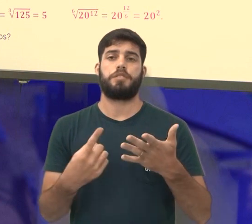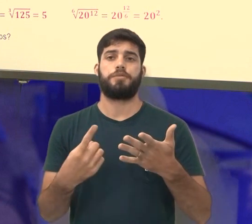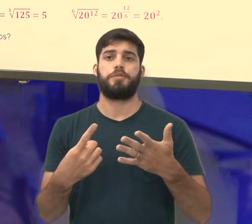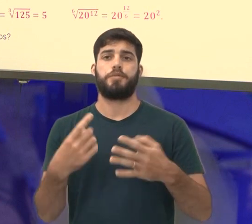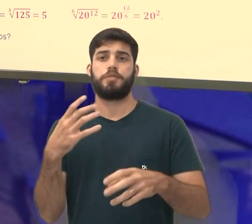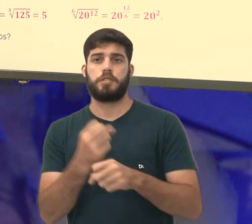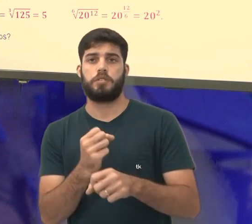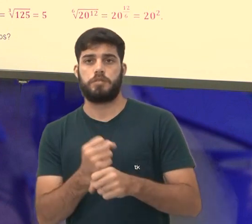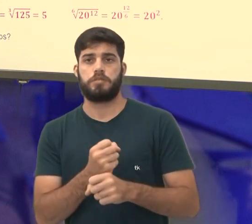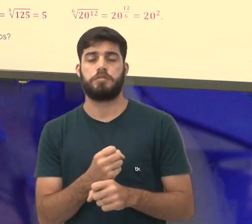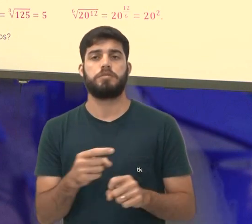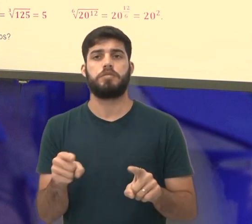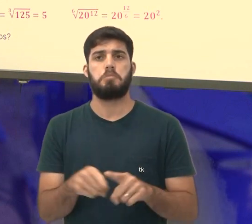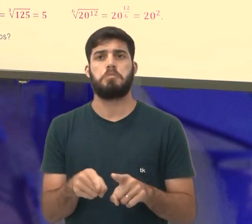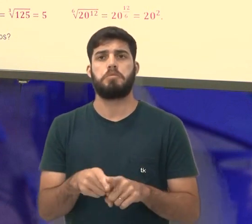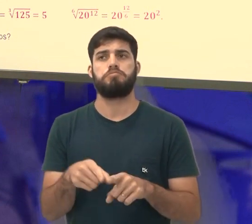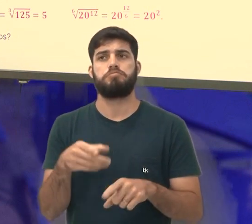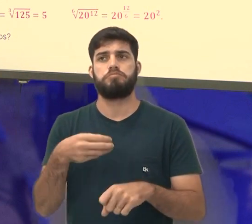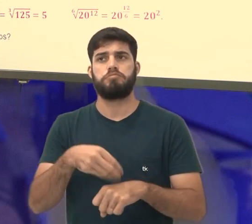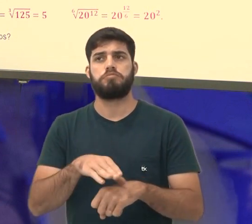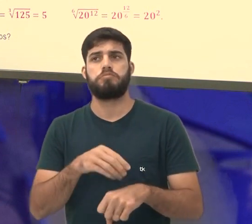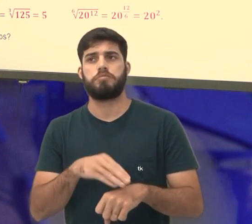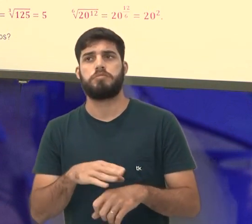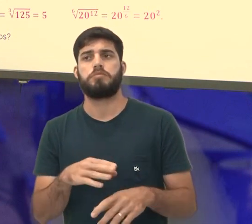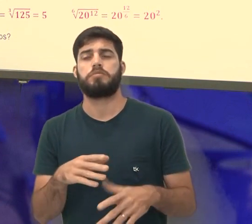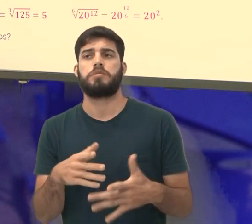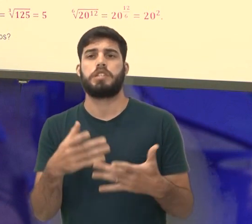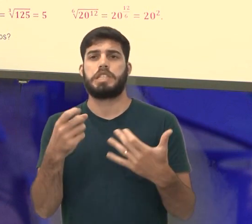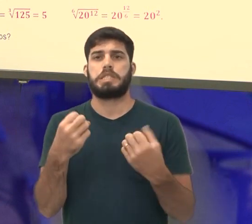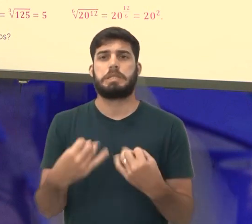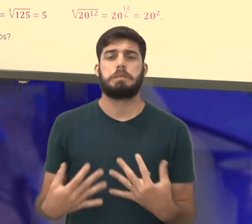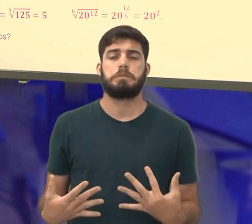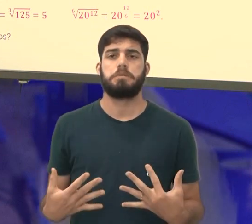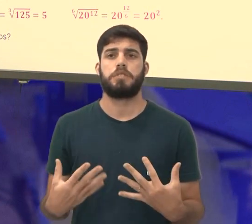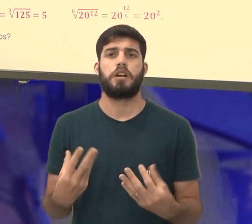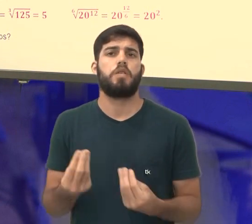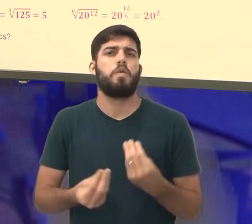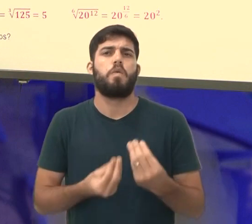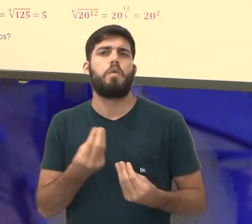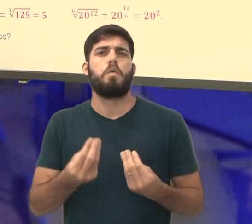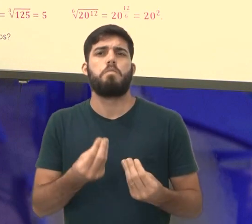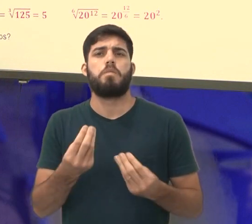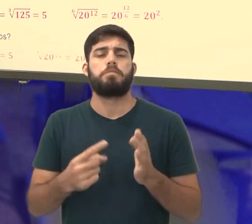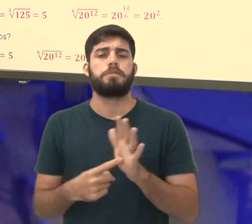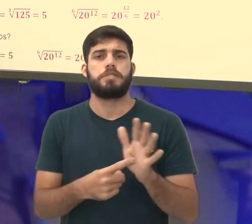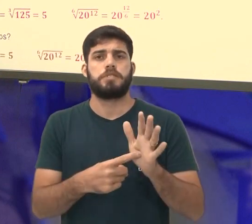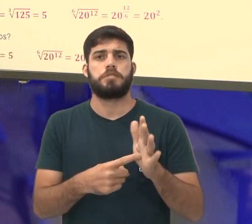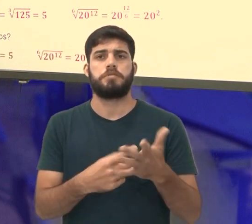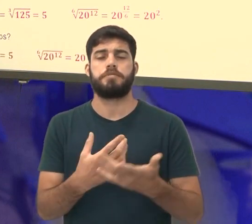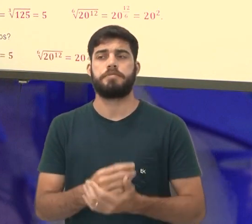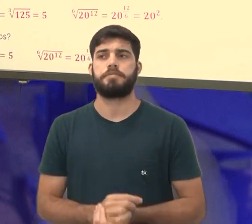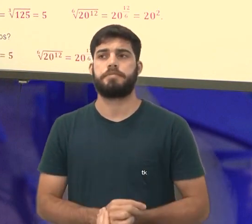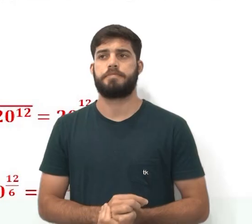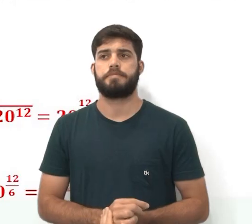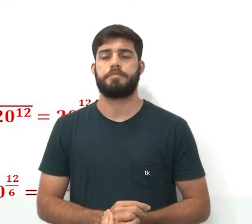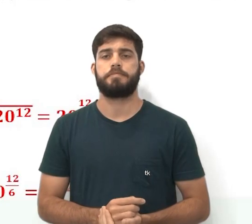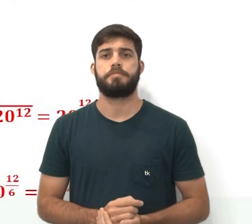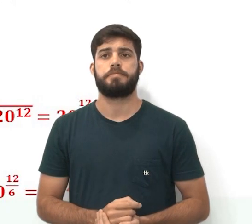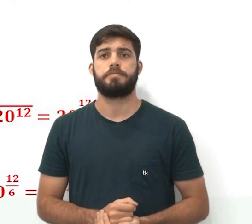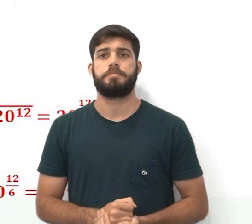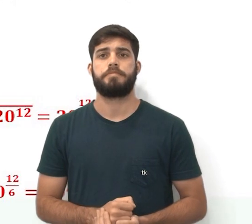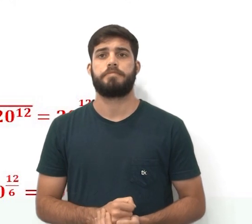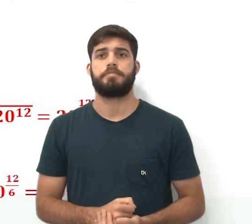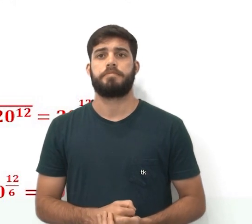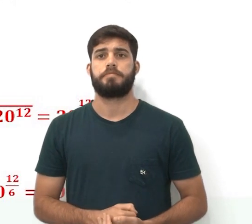também vão dar algumas sugestões, né? Vocês vão explicar de que forma vocês apresentaram os cálculos.